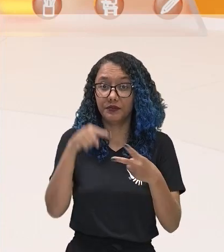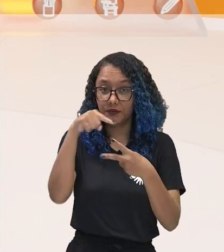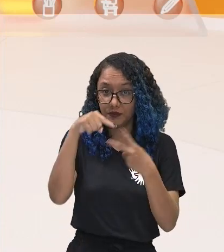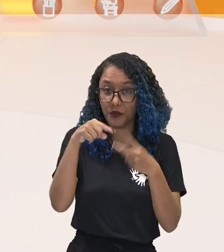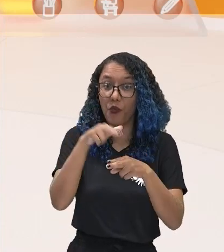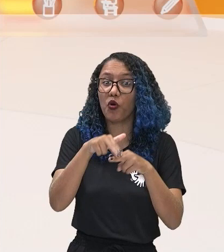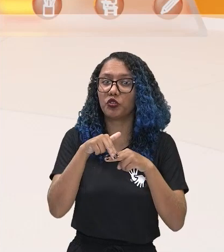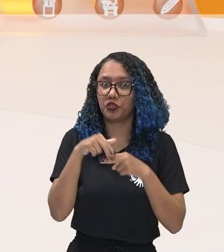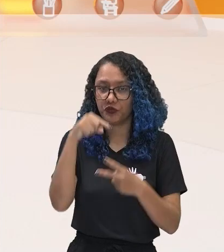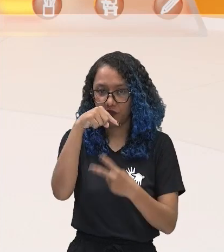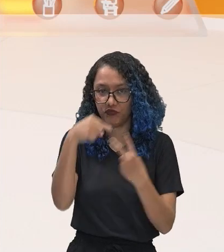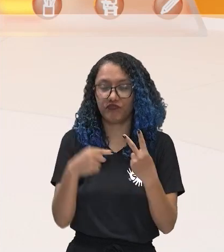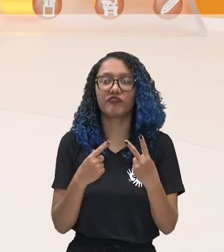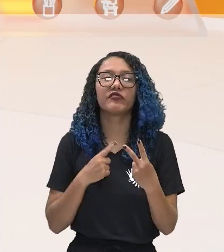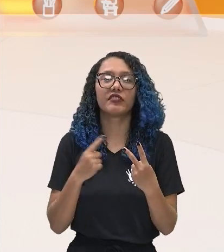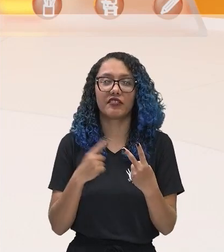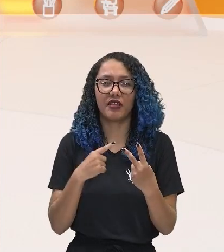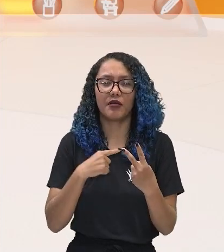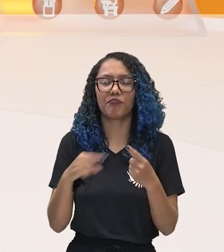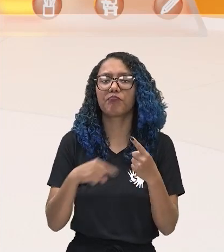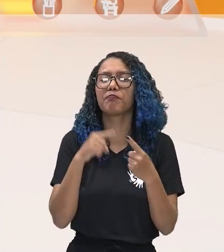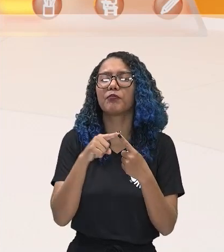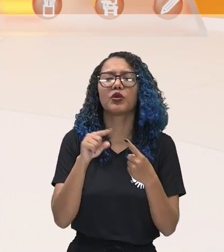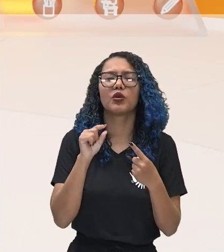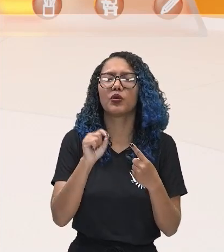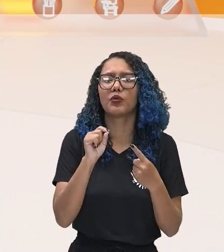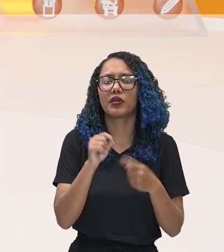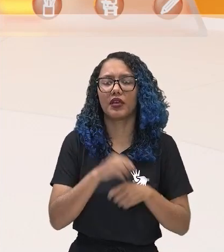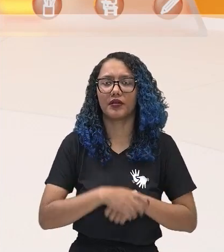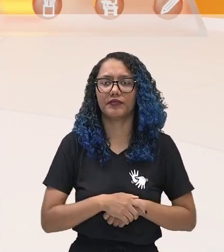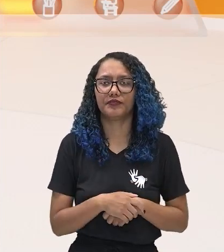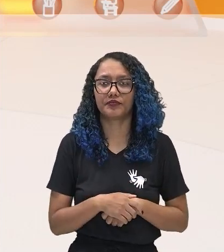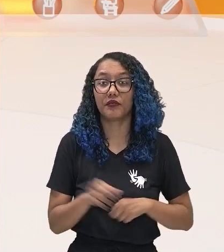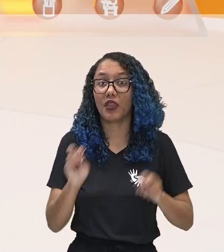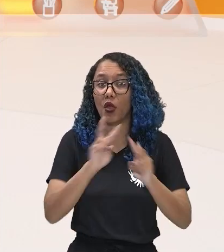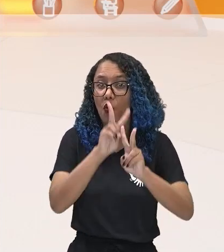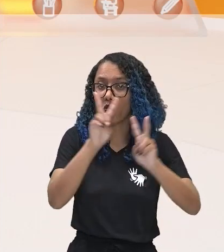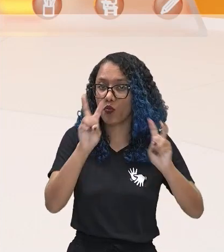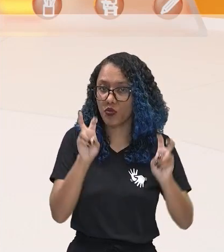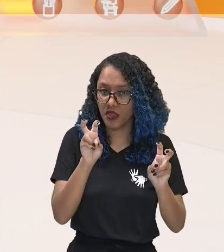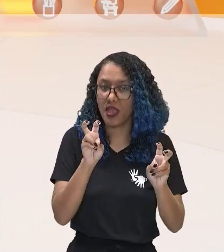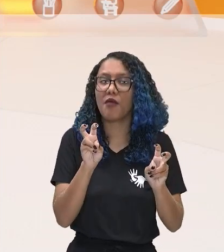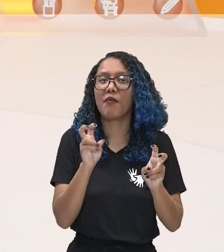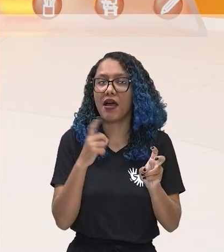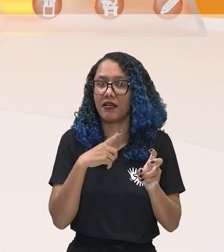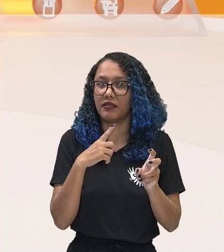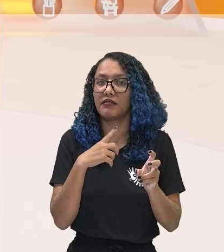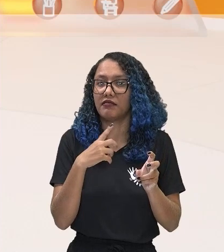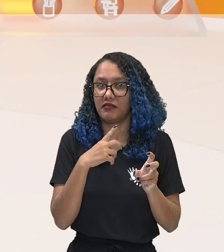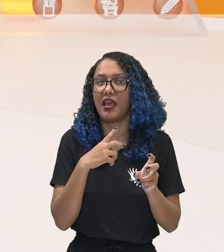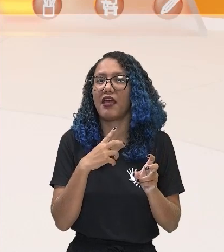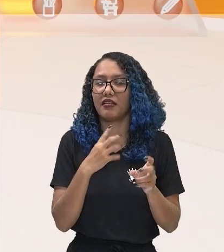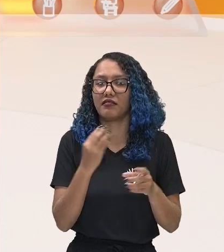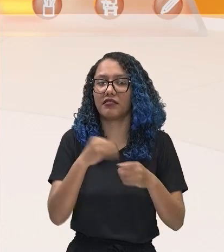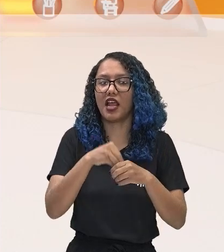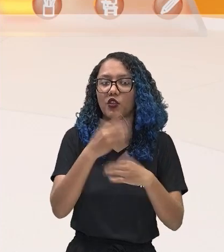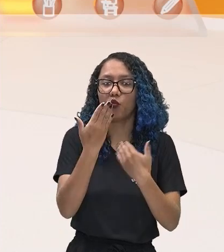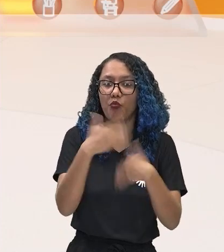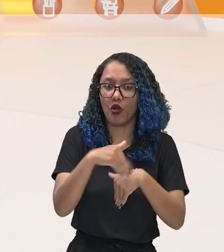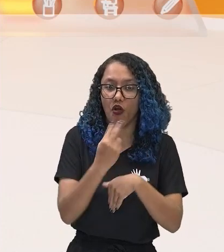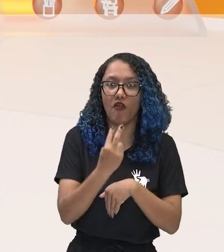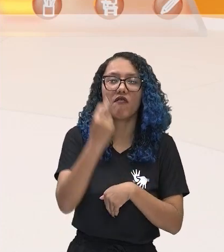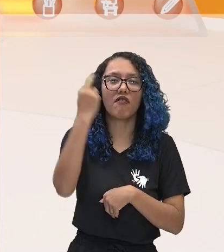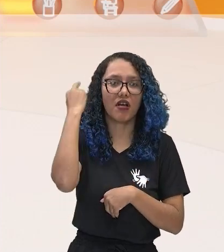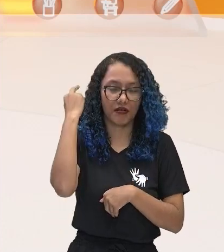básicos, tá bom? O primeiro, que normalmente esse assunto ele aparece nos vestibulares. Então, se vocês